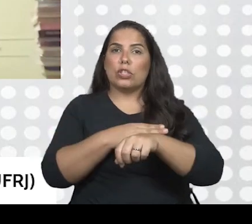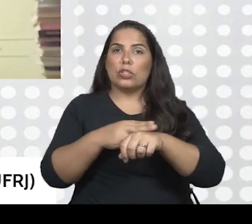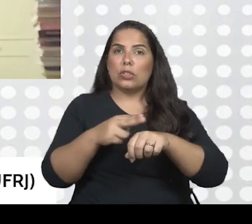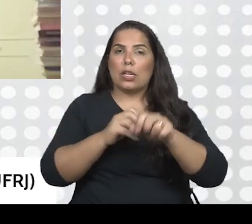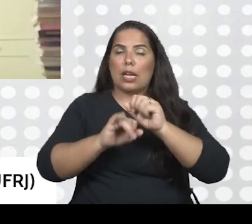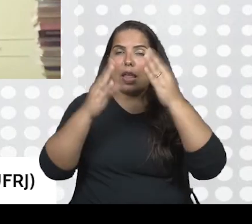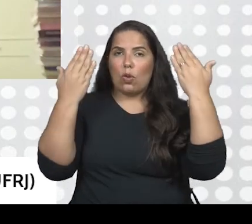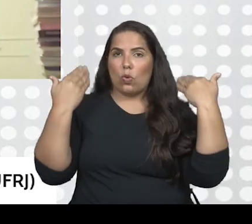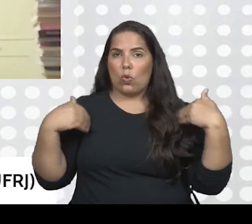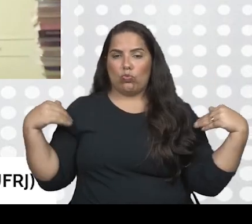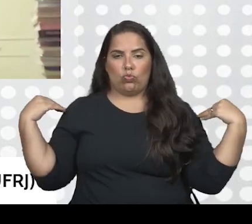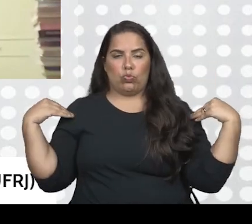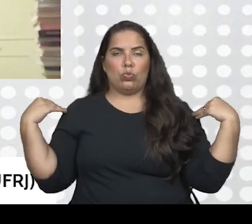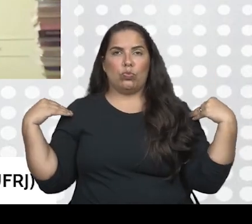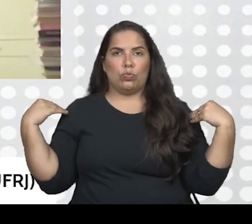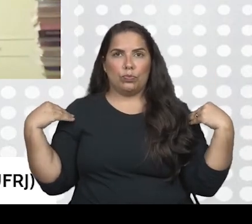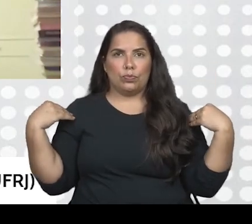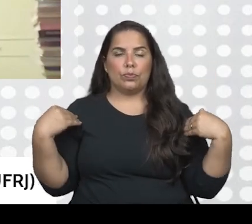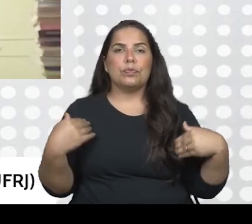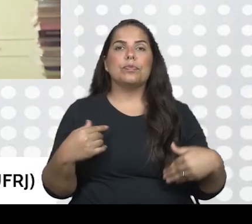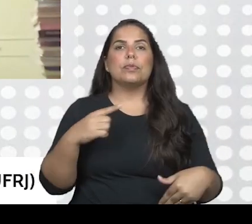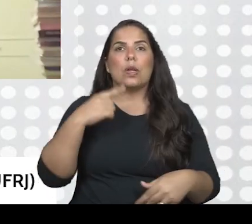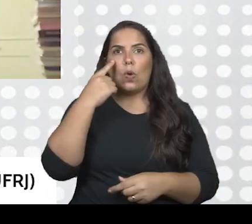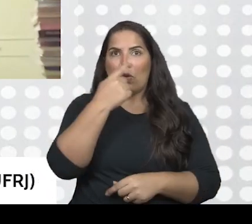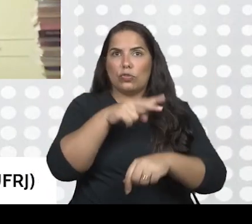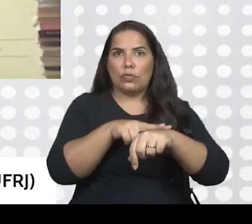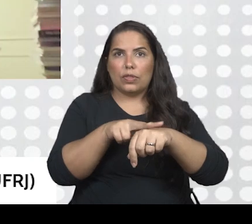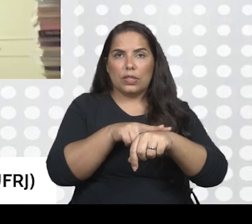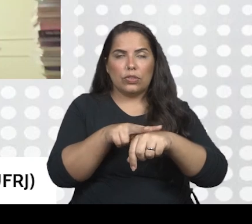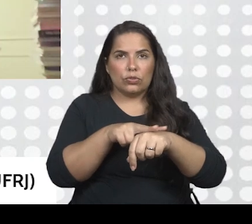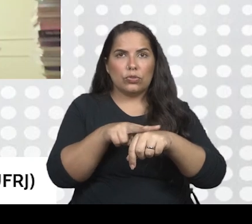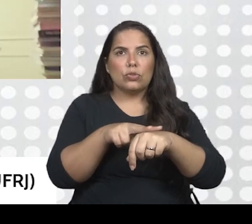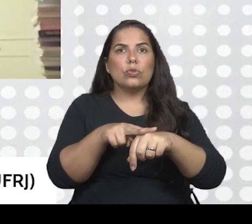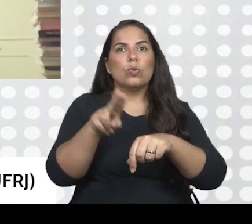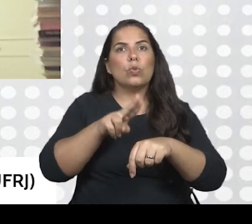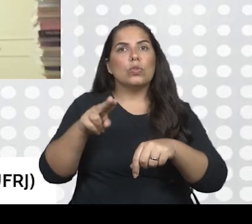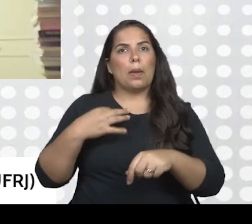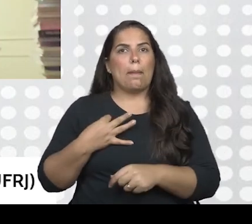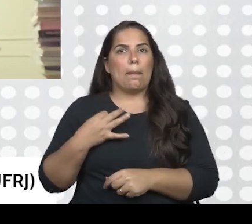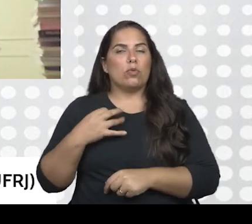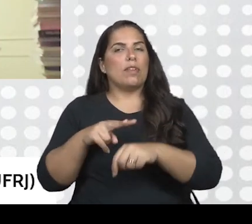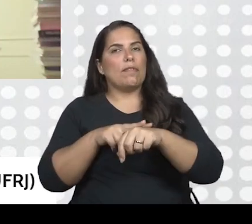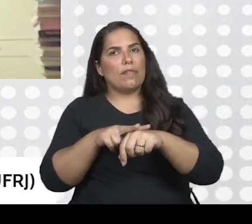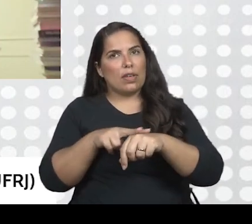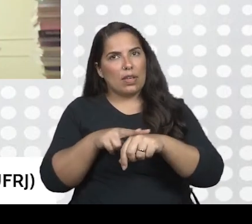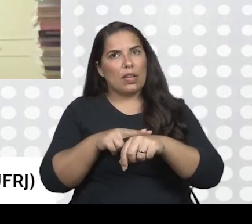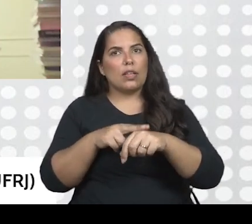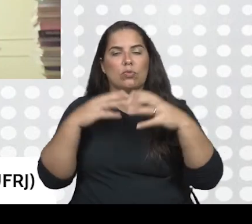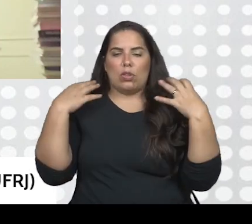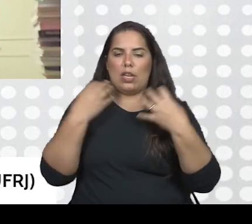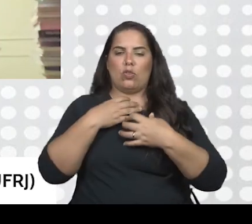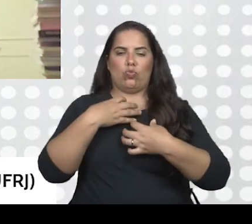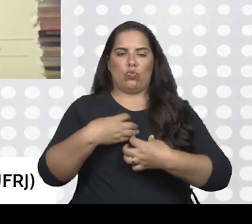claros lisos, na altura dos ombros, tenho olhos verdes, estou vestindo uma blusa verde, um lenço